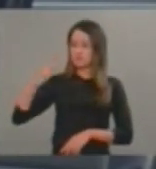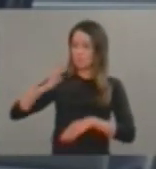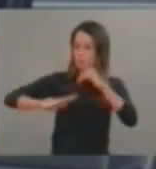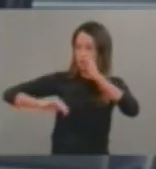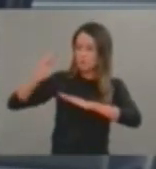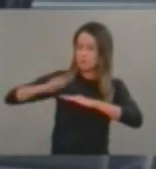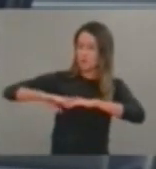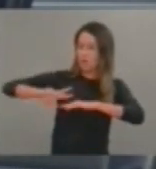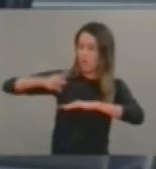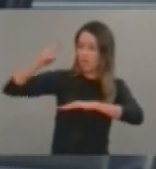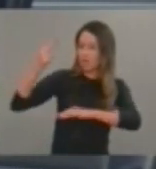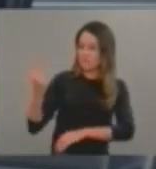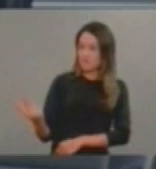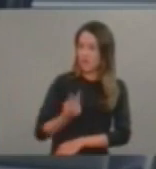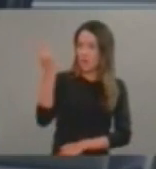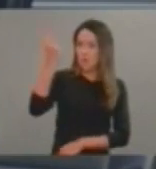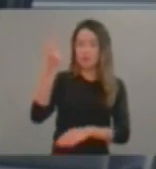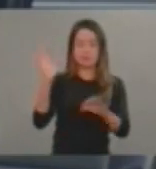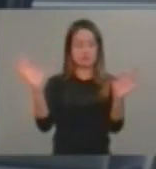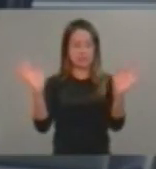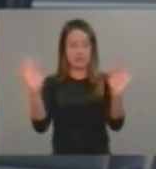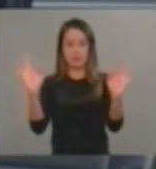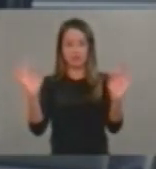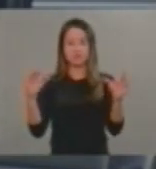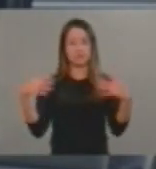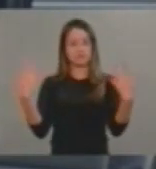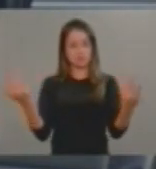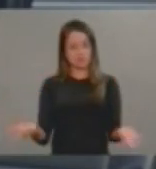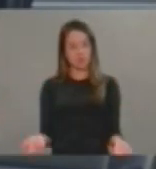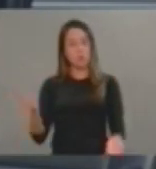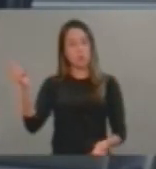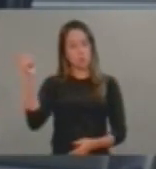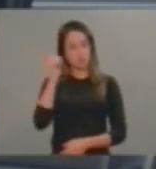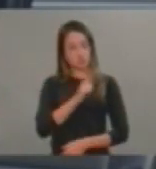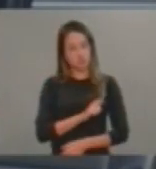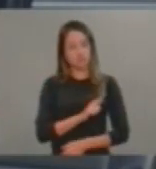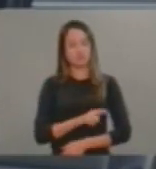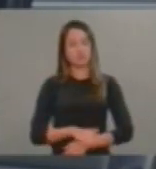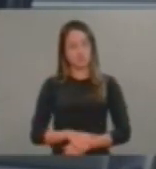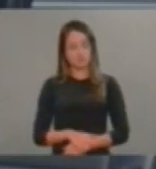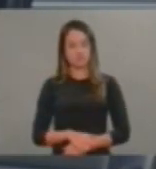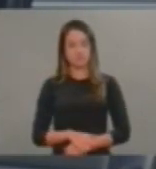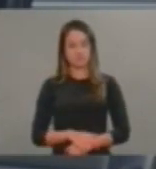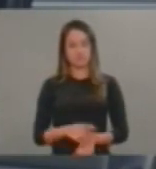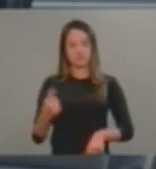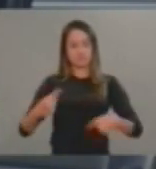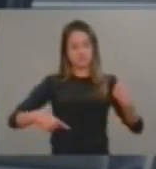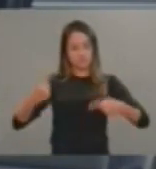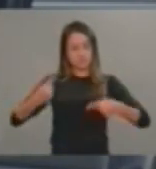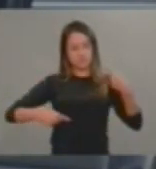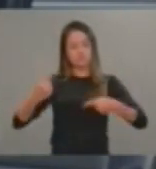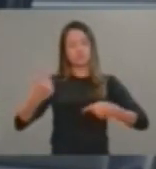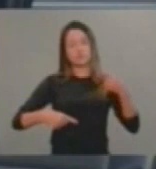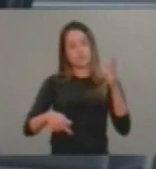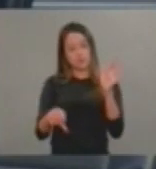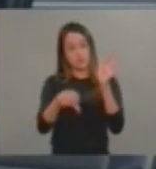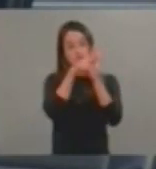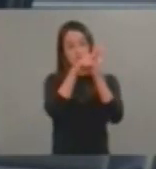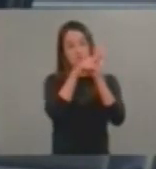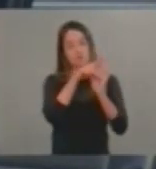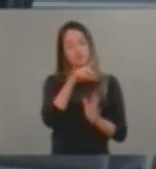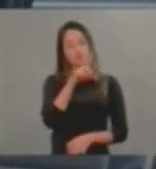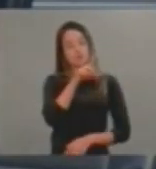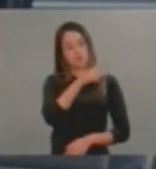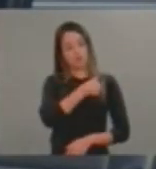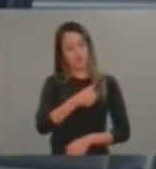esse resultado nós não podemos esperar da noite para o dia. Essas políticas que tem adotado o governo Camilo Santana, nós só